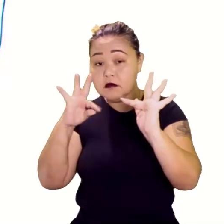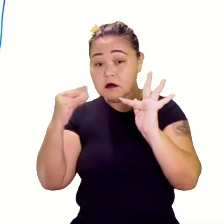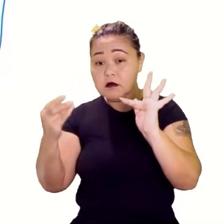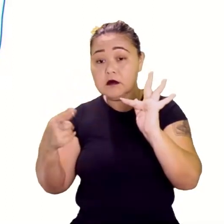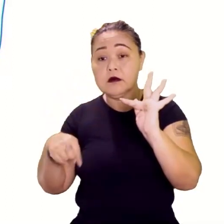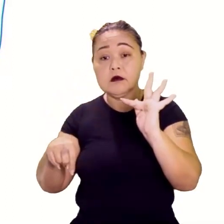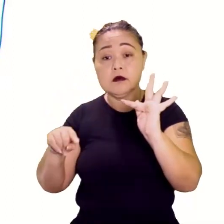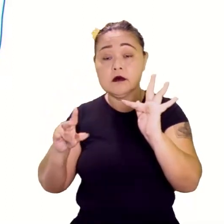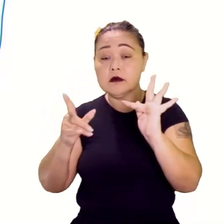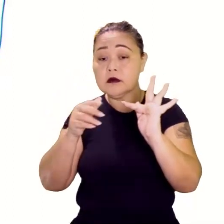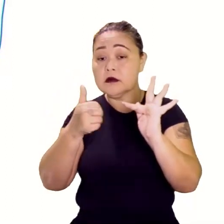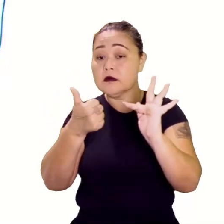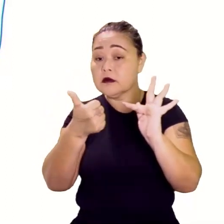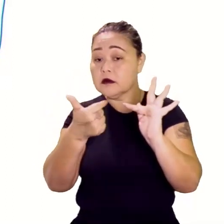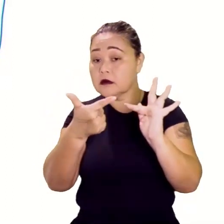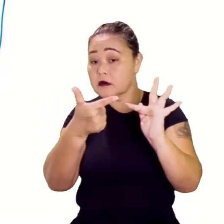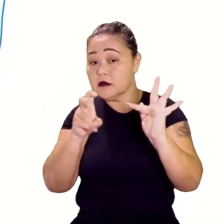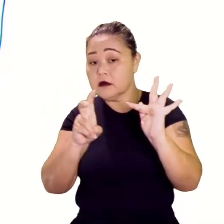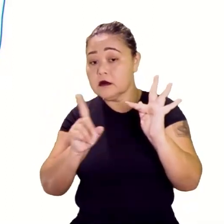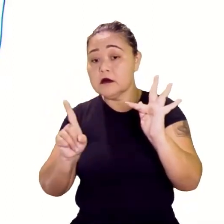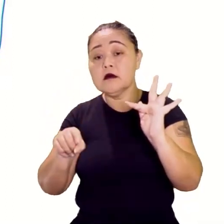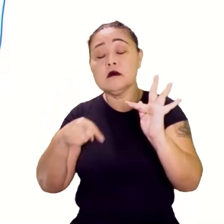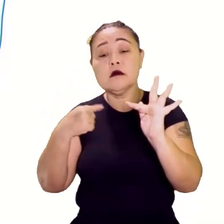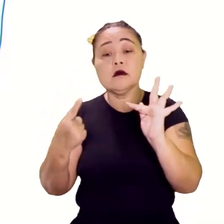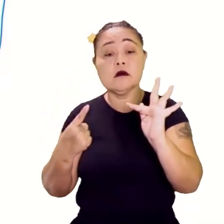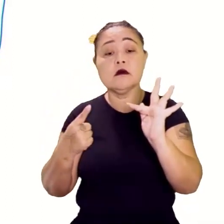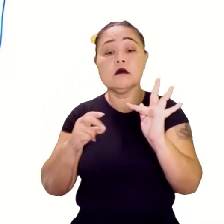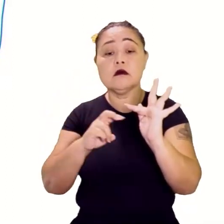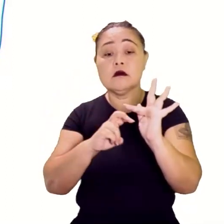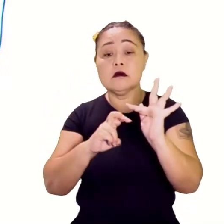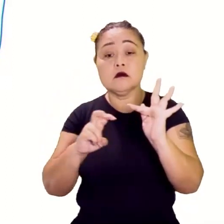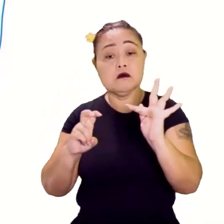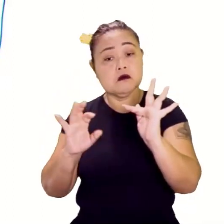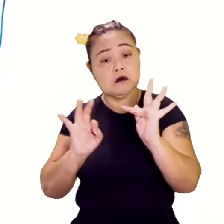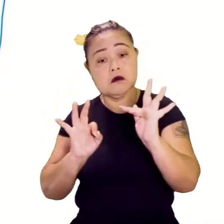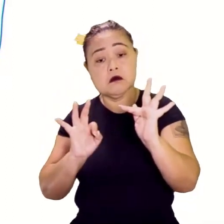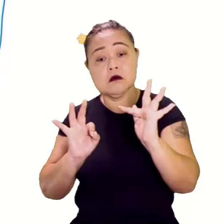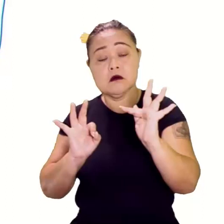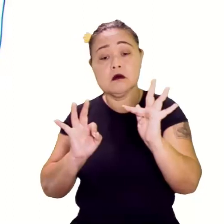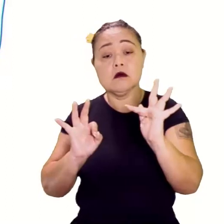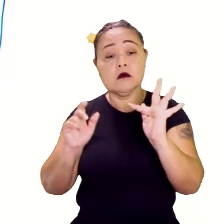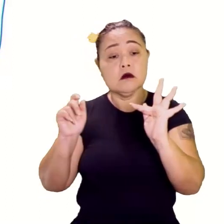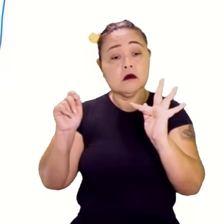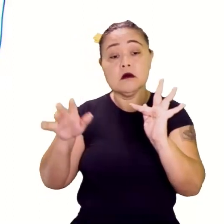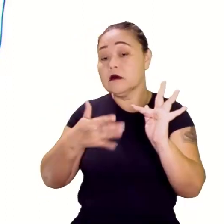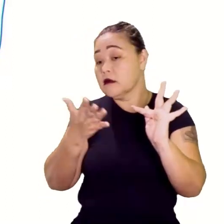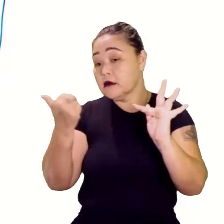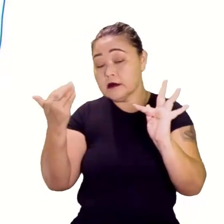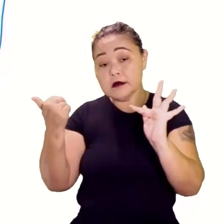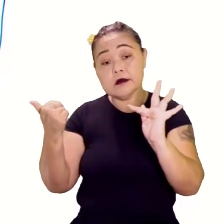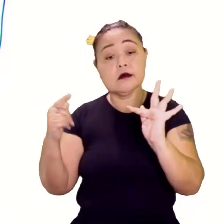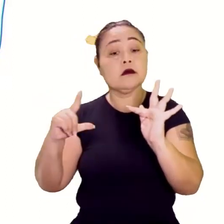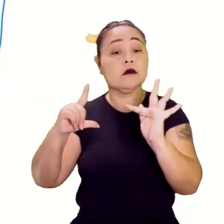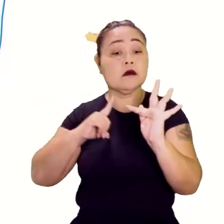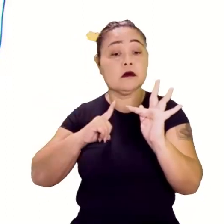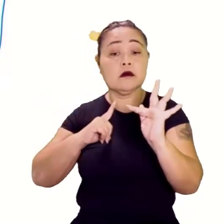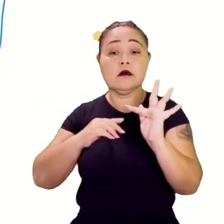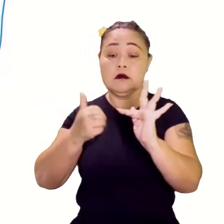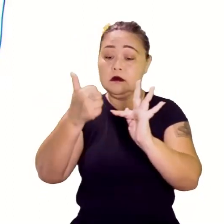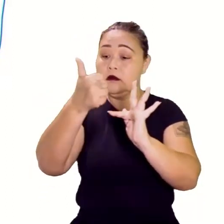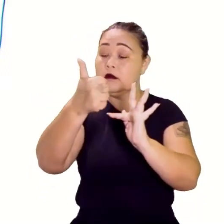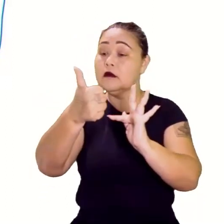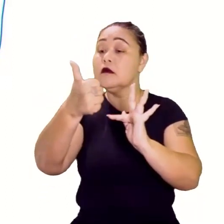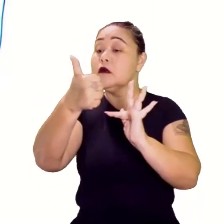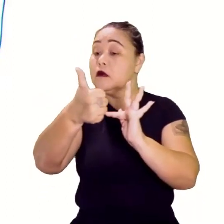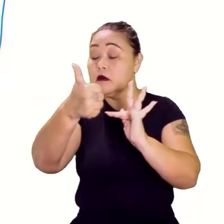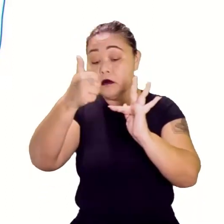todos aqui, né? Por exemplo, o 25 não está aparecendo aqui. O 5 a gente pode até fazer, né? Vamos lá. Então, se eu tenho 1/5,